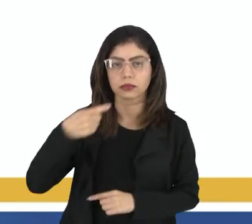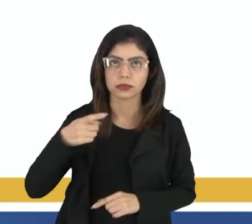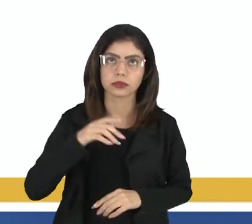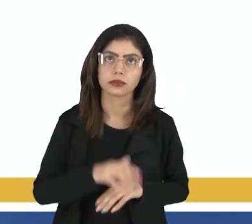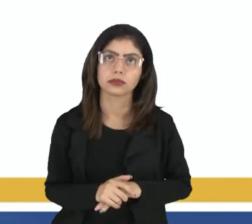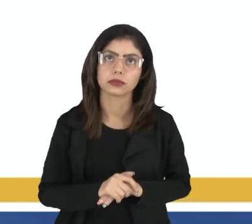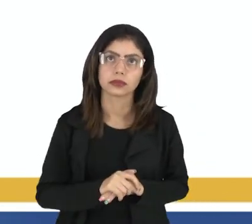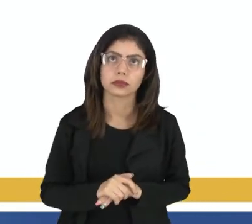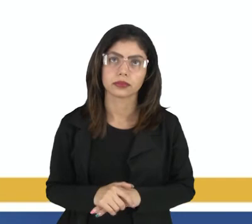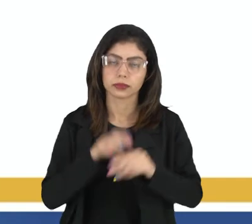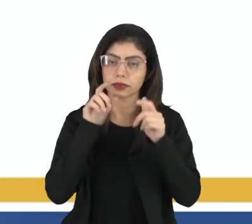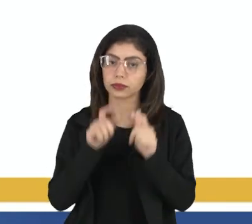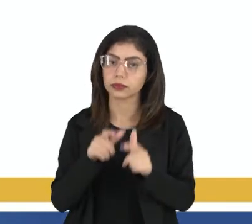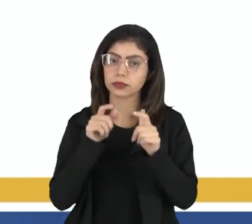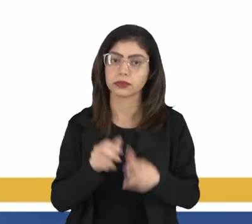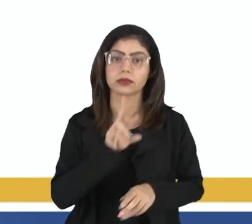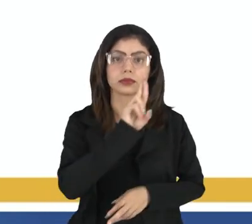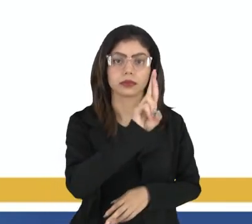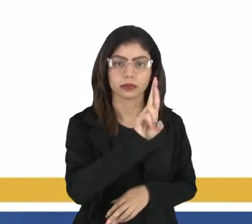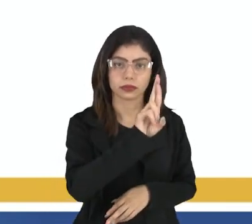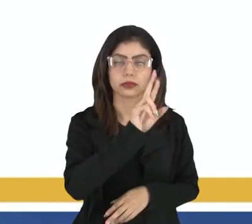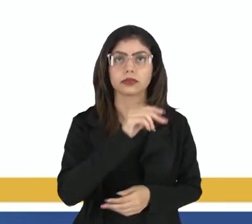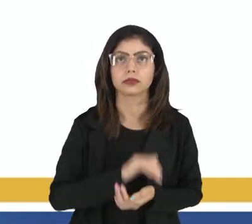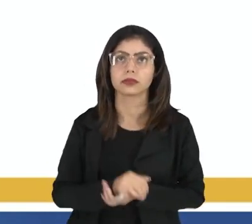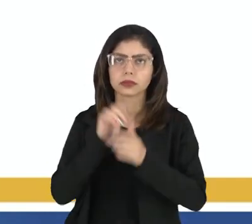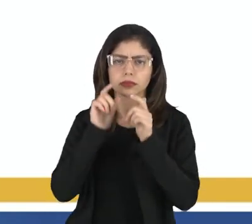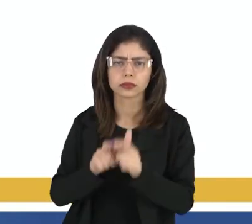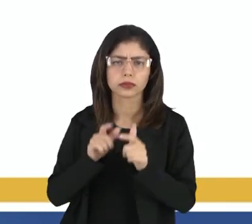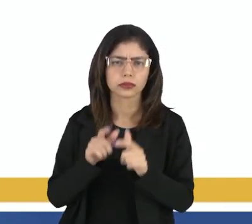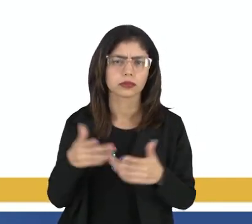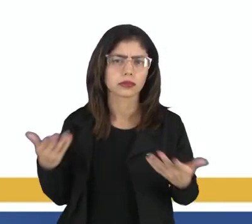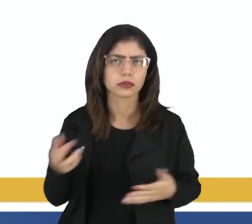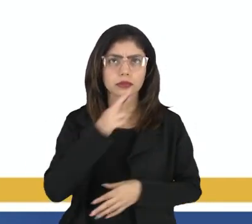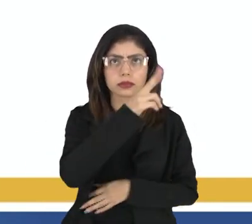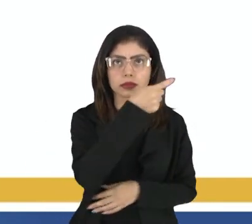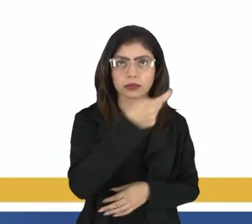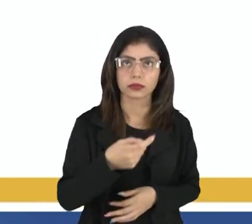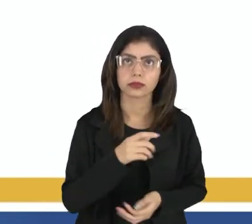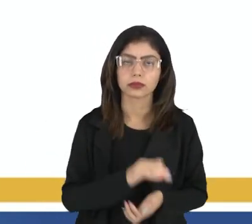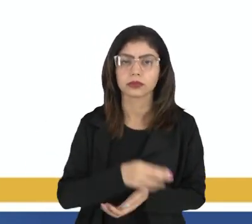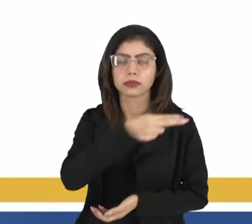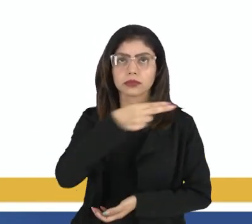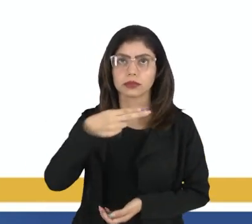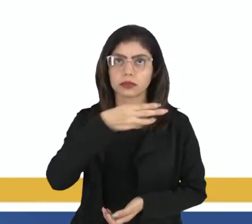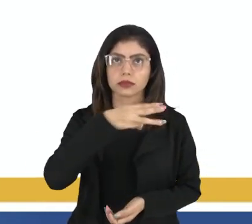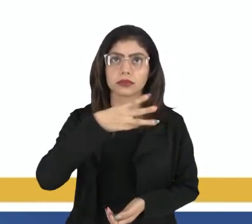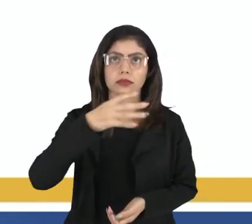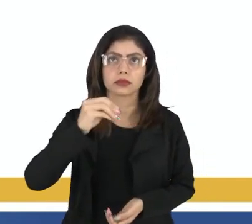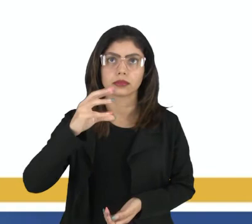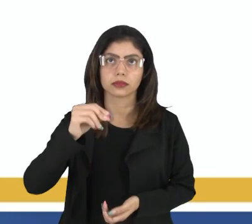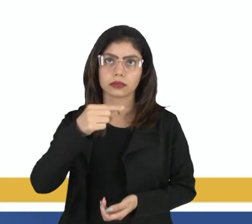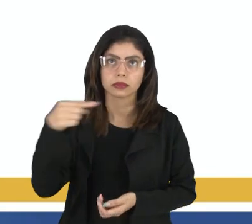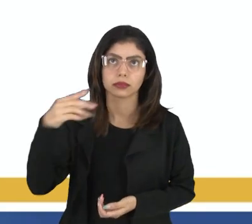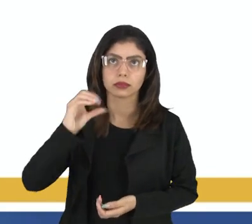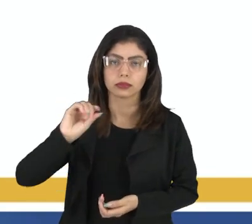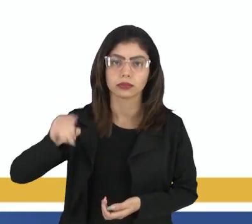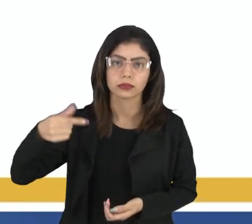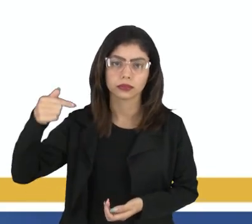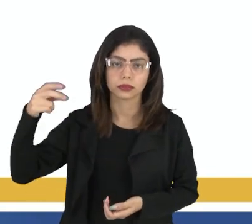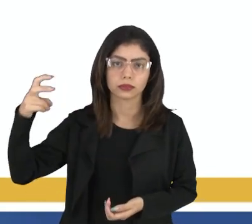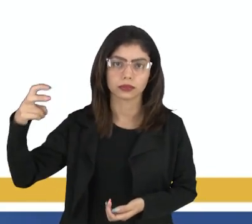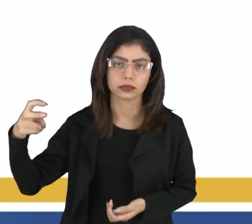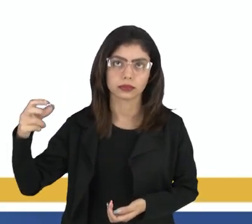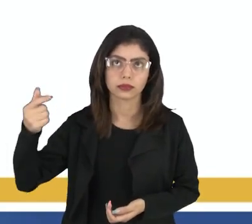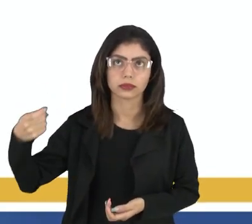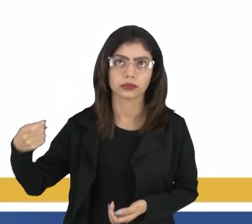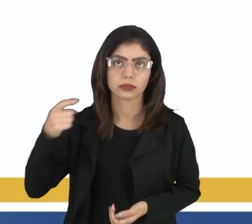P vezes x, de onde o R de x é igual a 300